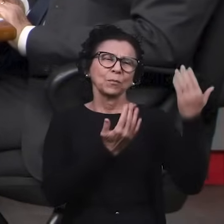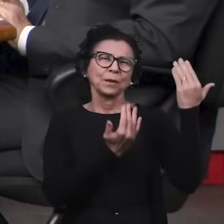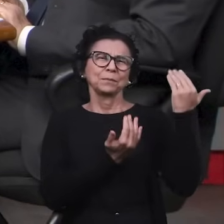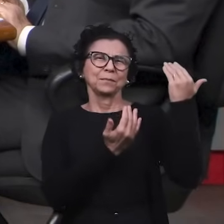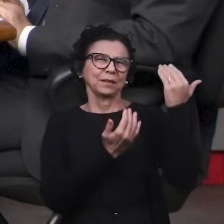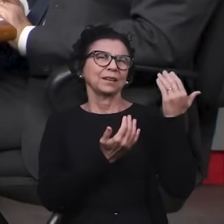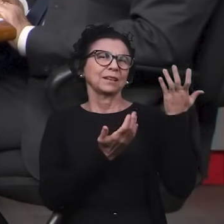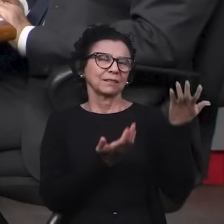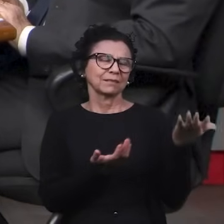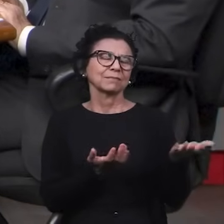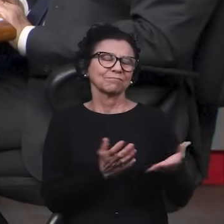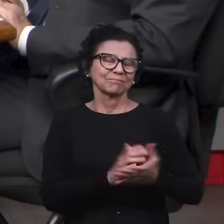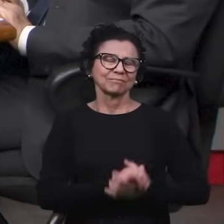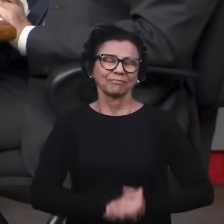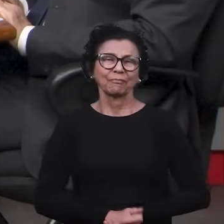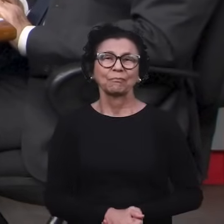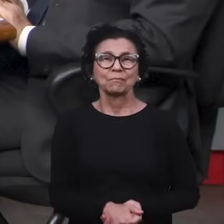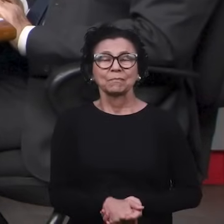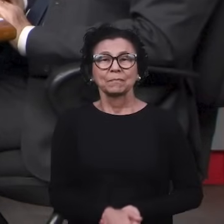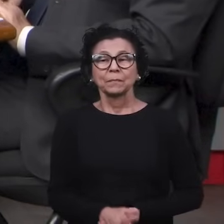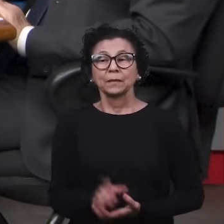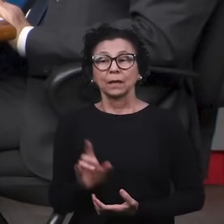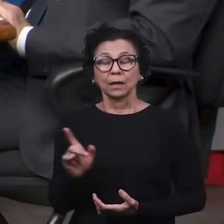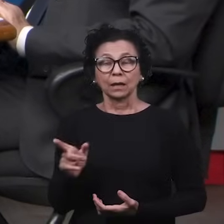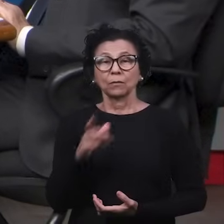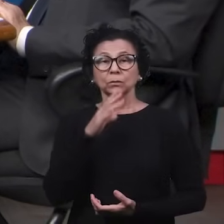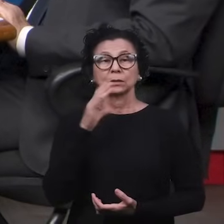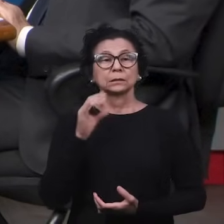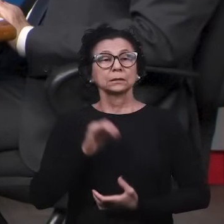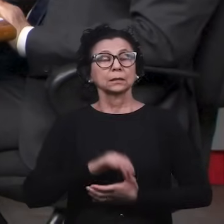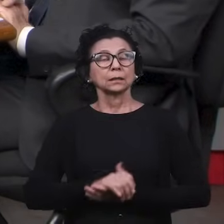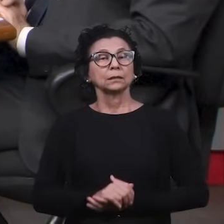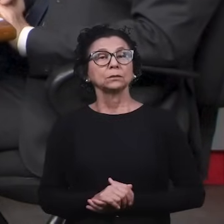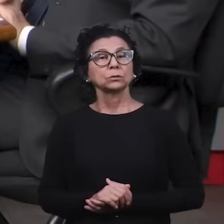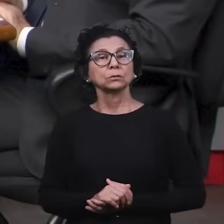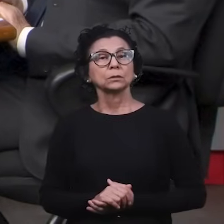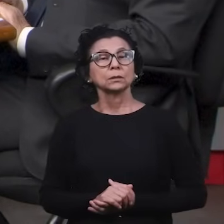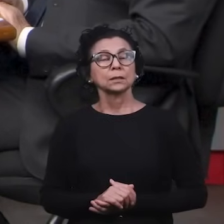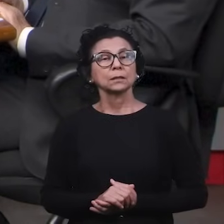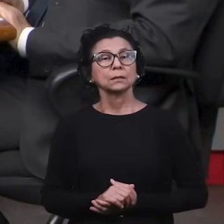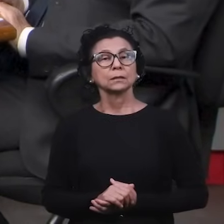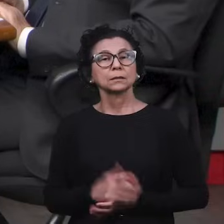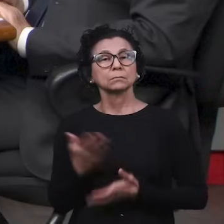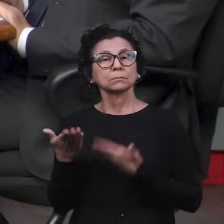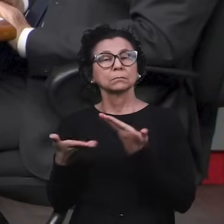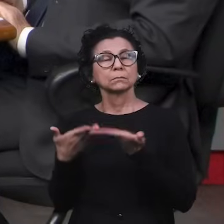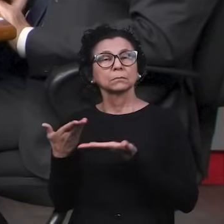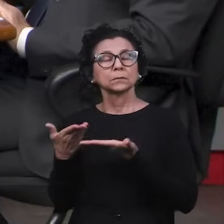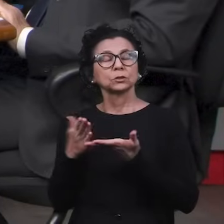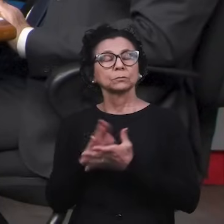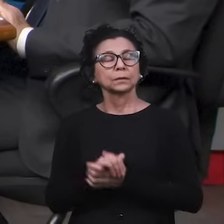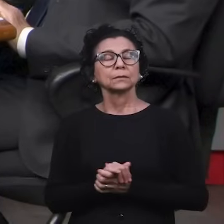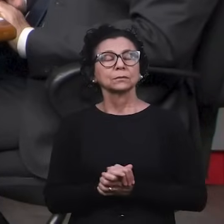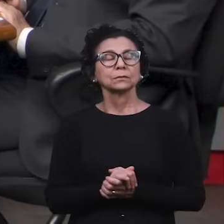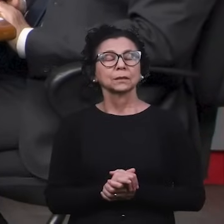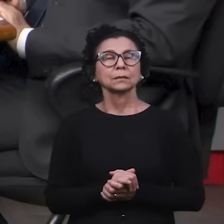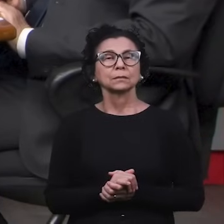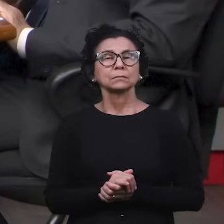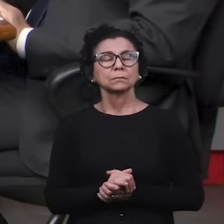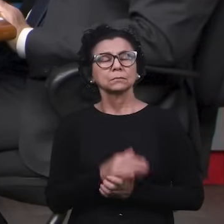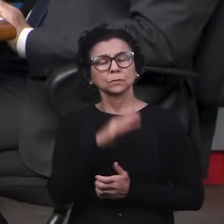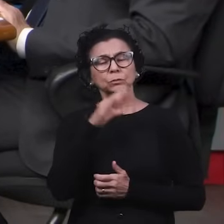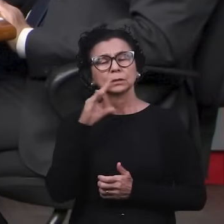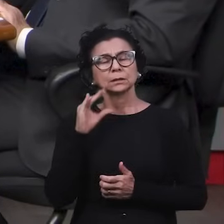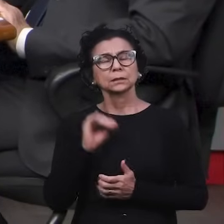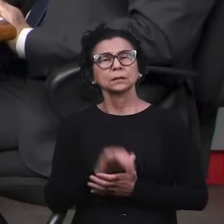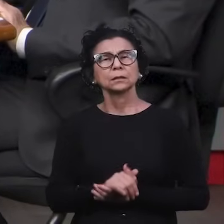né? Então, realmente, o adolescente espera da professora um tratamento como adolescente. Aí você chama